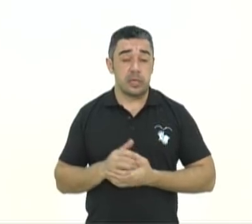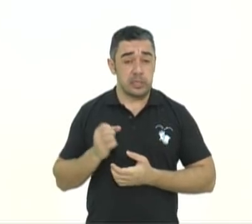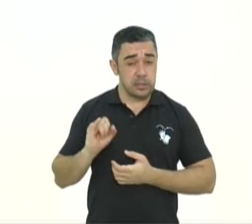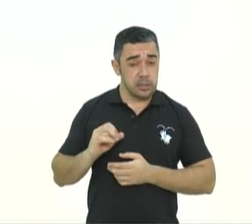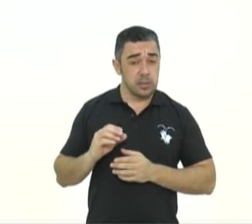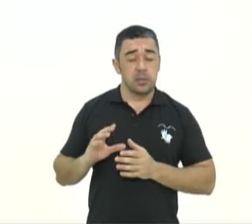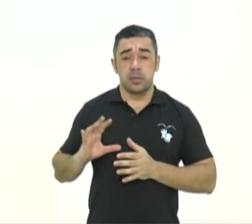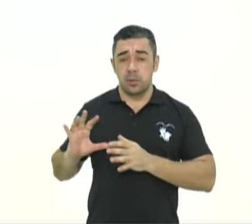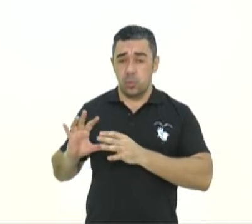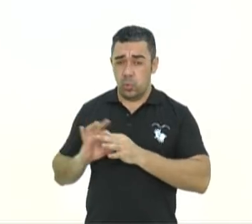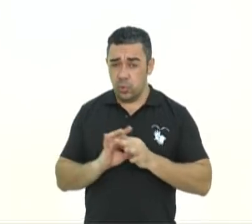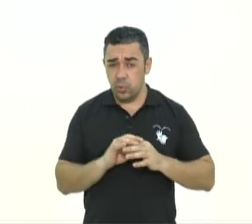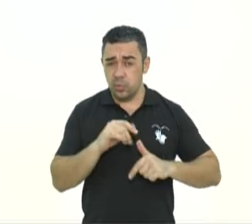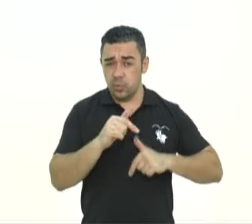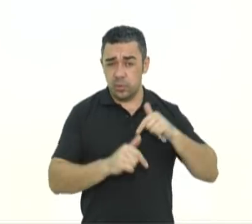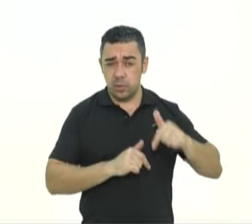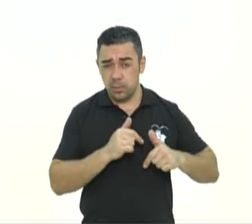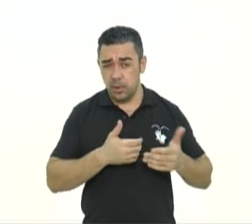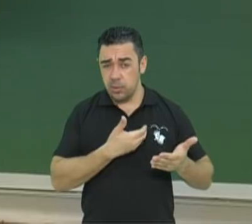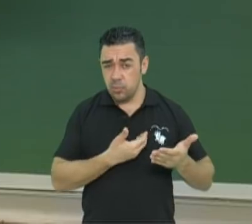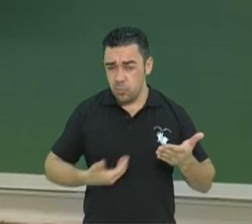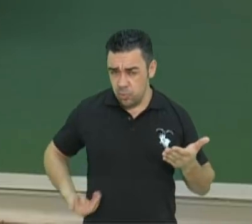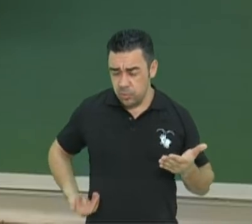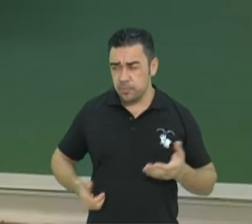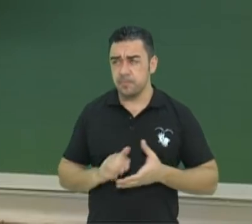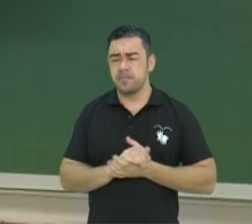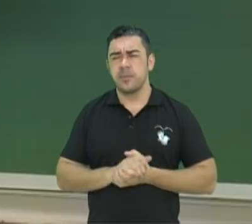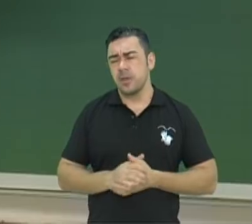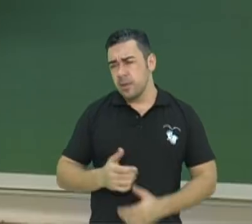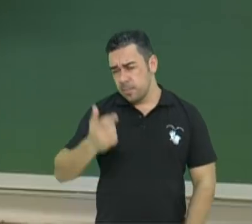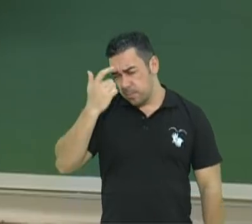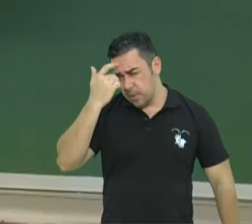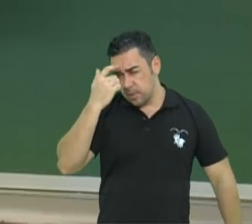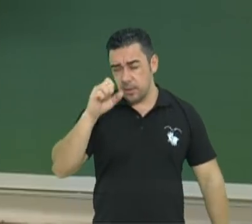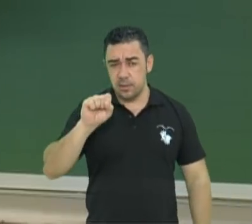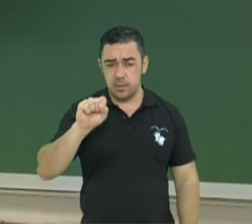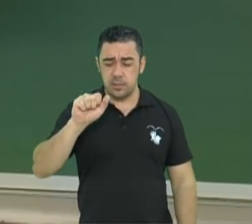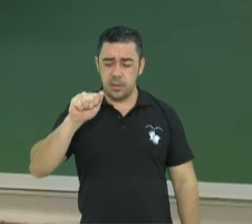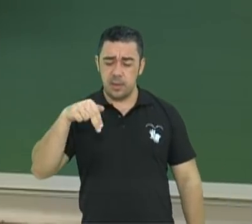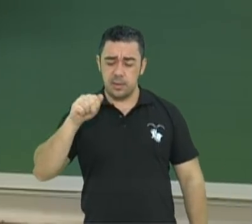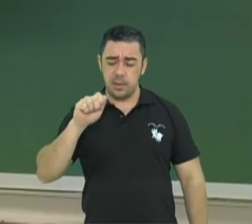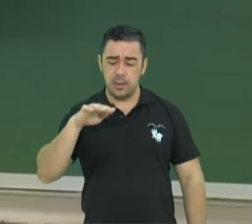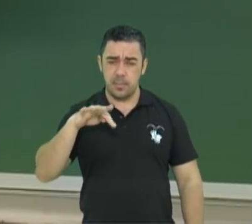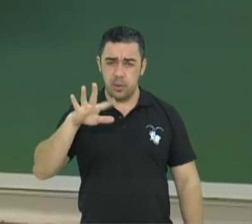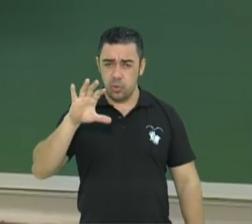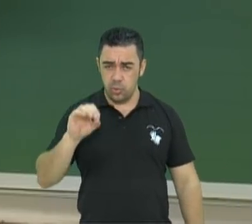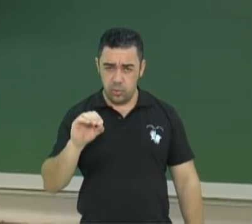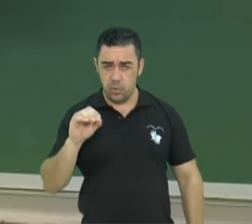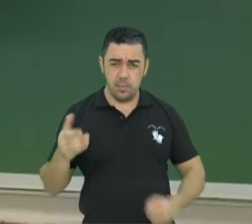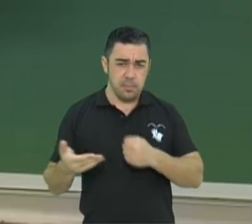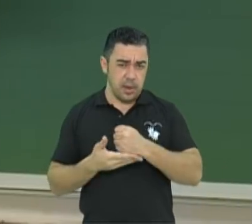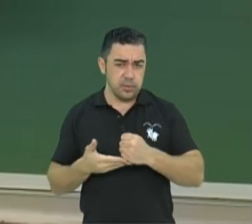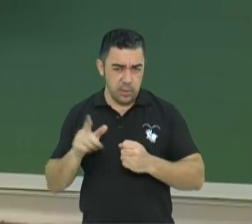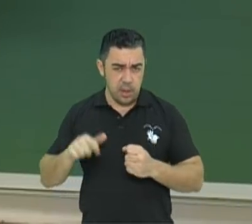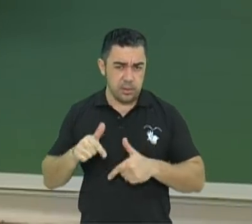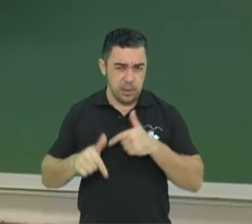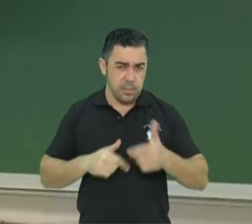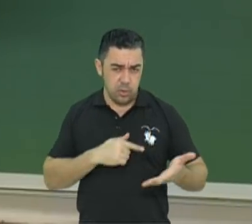no contexto de um serviço público. Então eu tenho que pensar assim: saneamento básico é um serviço público? Sim ou